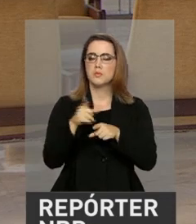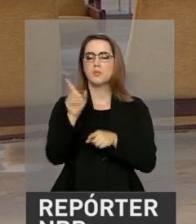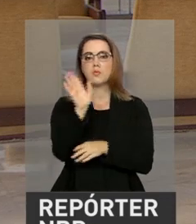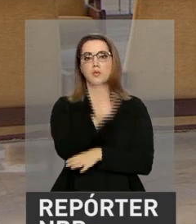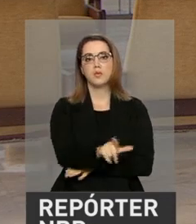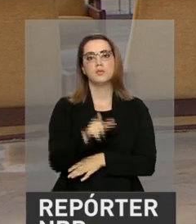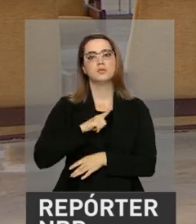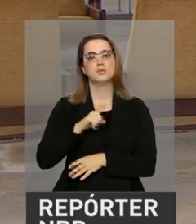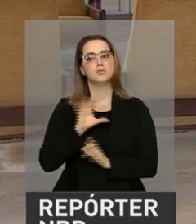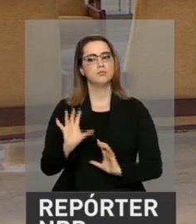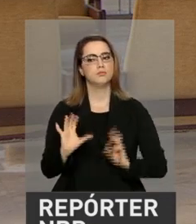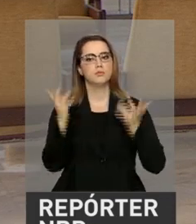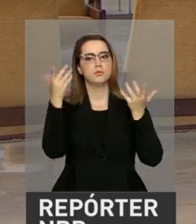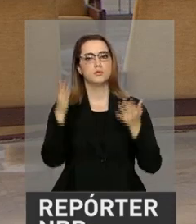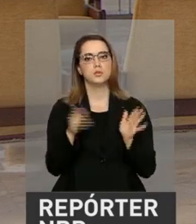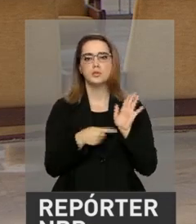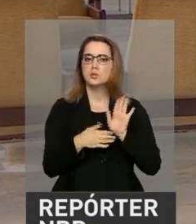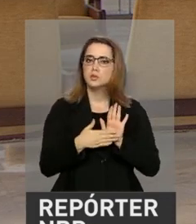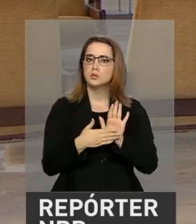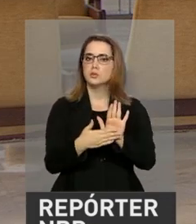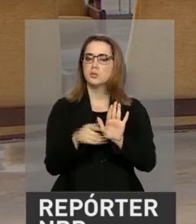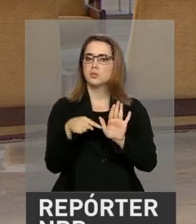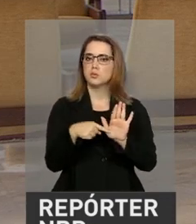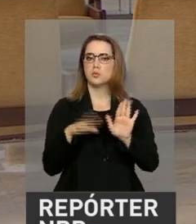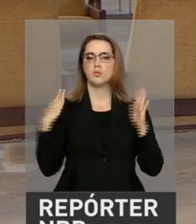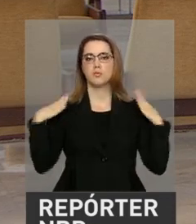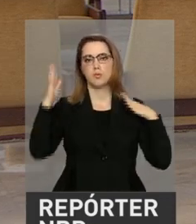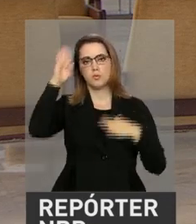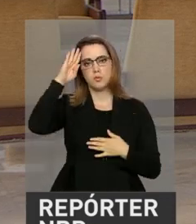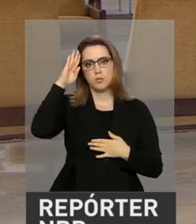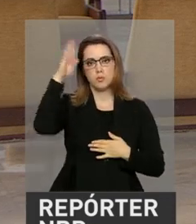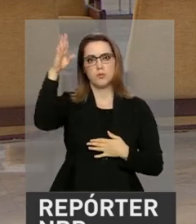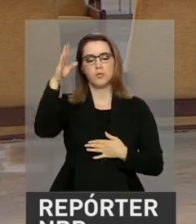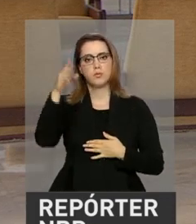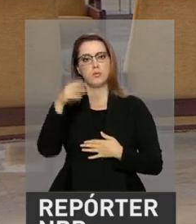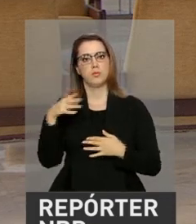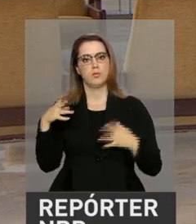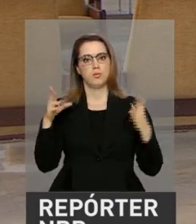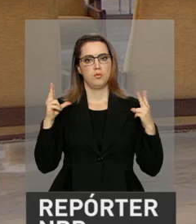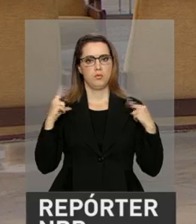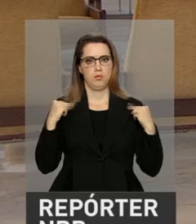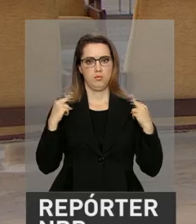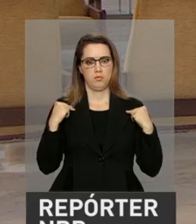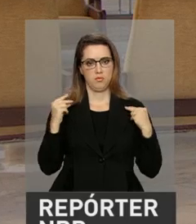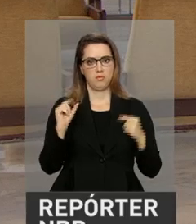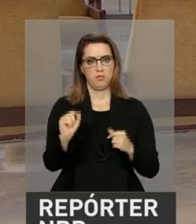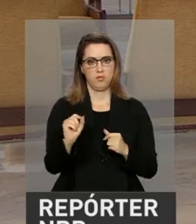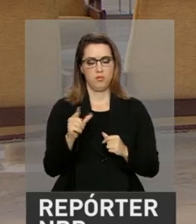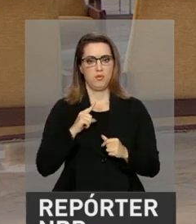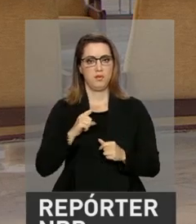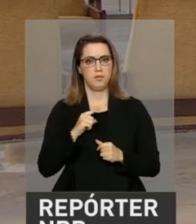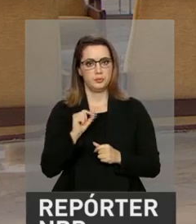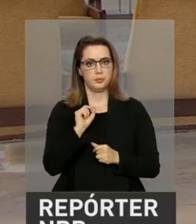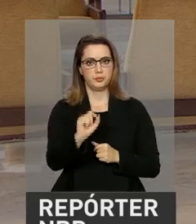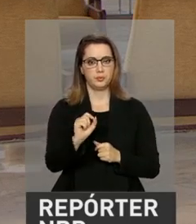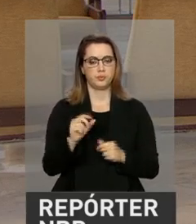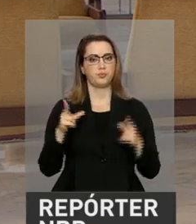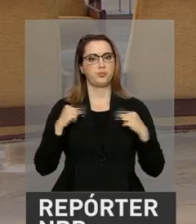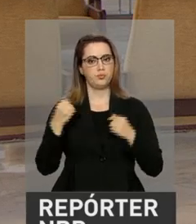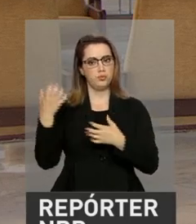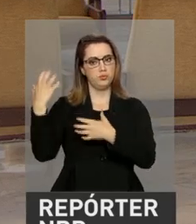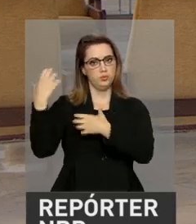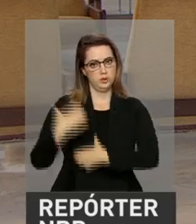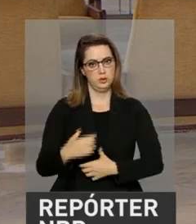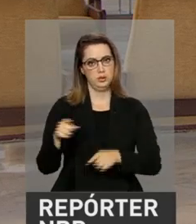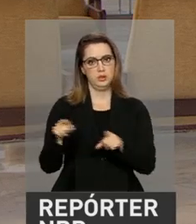solenidade de apresentação dos oficiais Generais essa solenidade ela é uma apresentação dos oficiais Generais do exército da